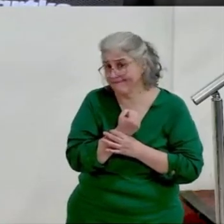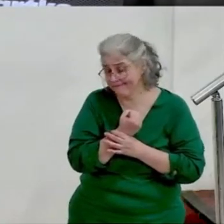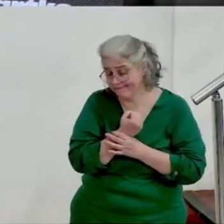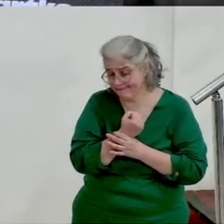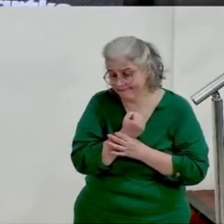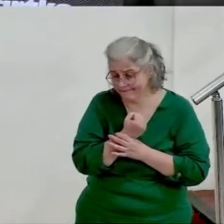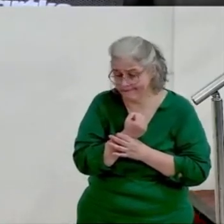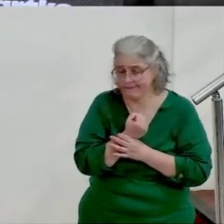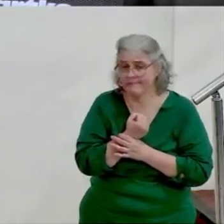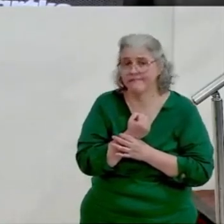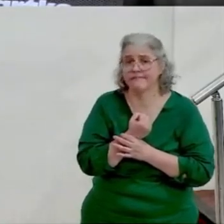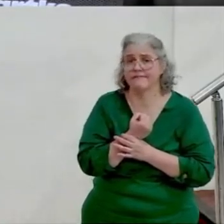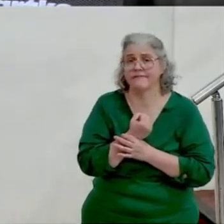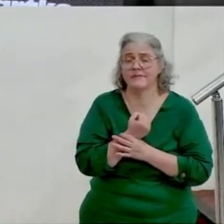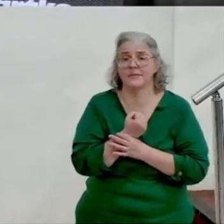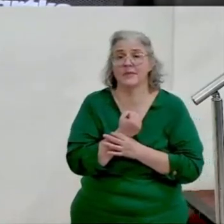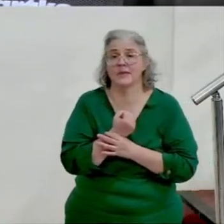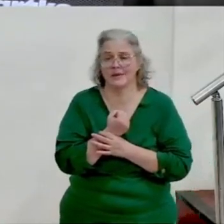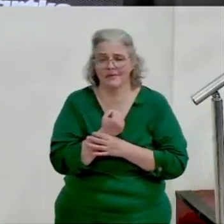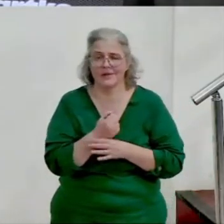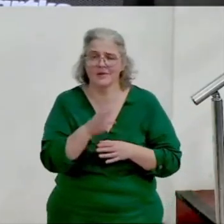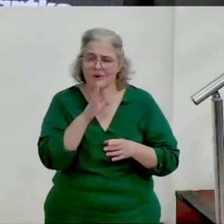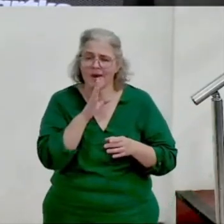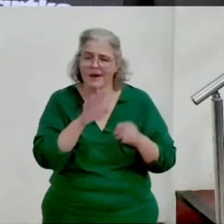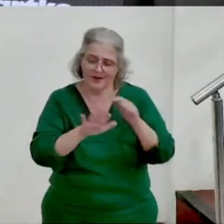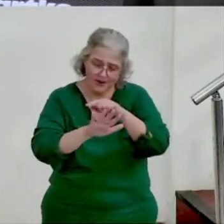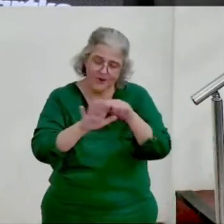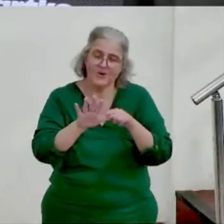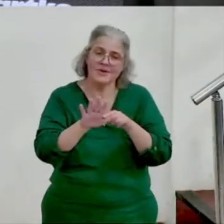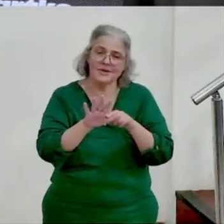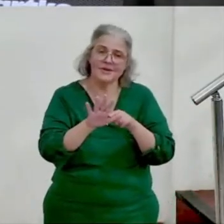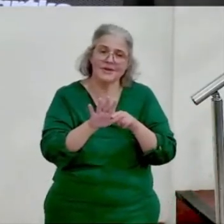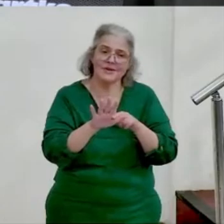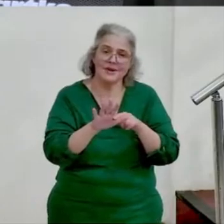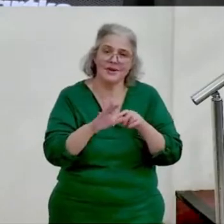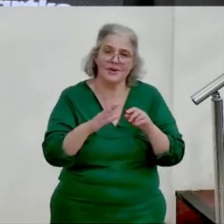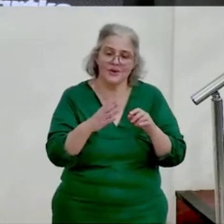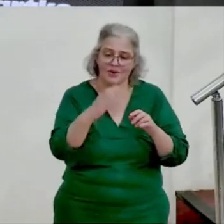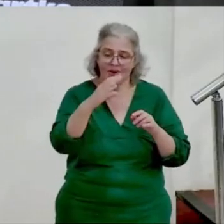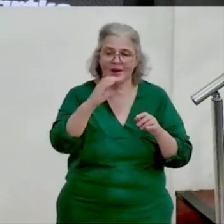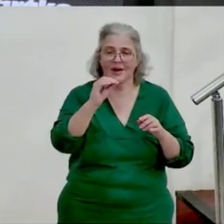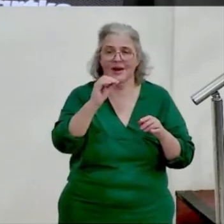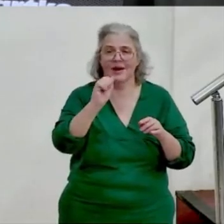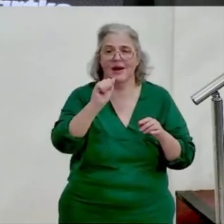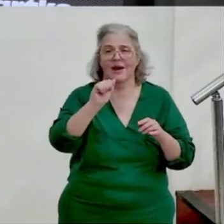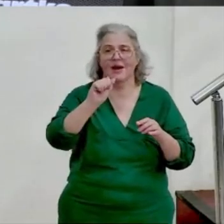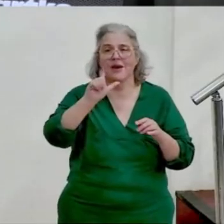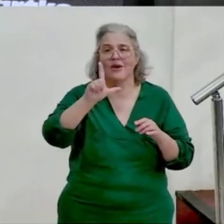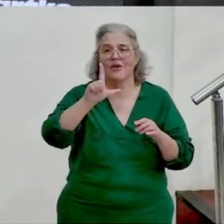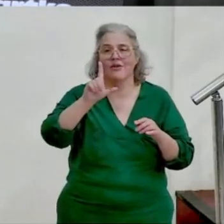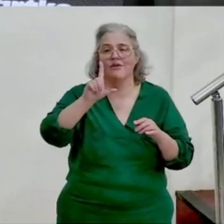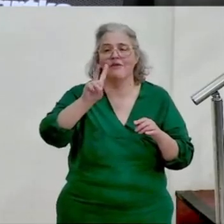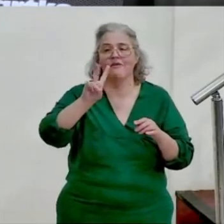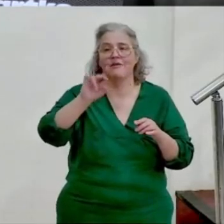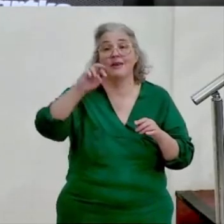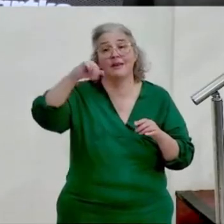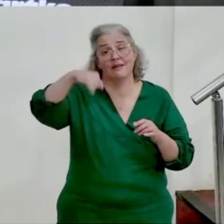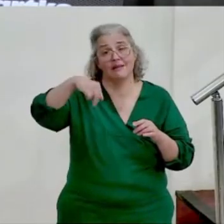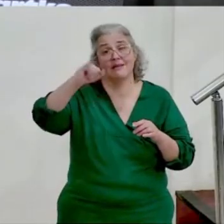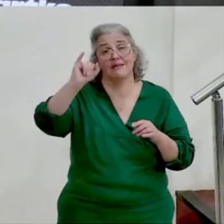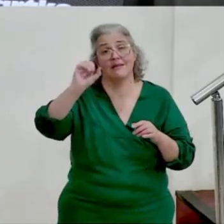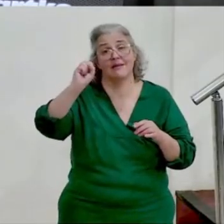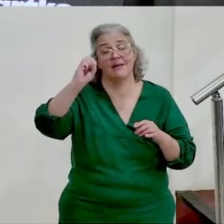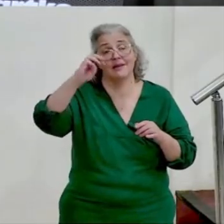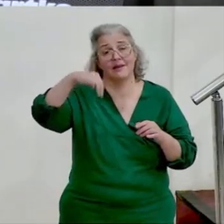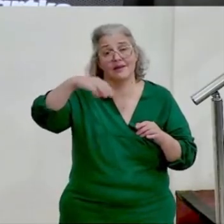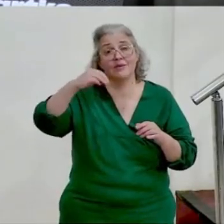os famosos 5 pontos do calvinismo. E um deles fala sobre a perseverança dos santos. Fala sobre como Deus preservará os seus santos seguros até